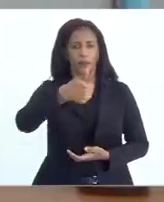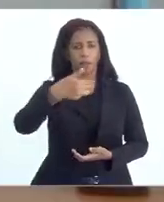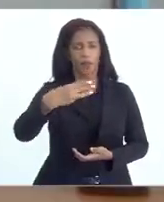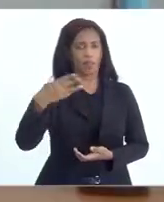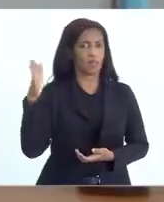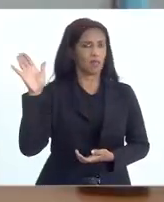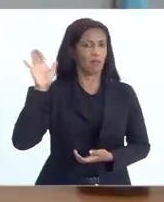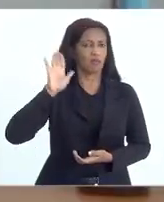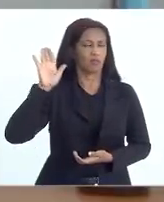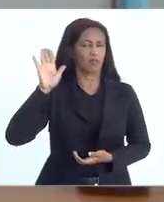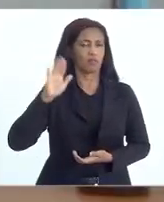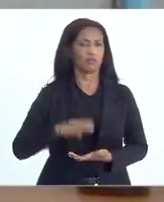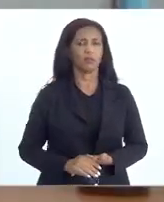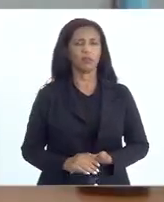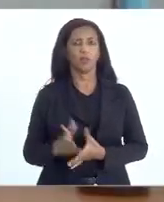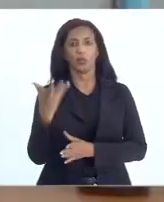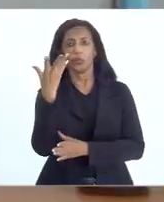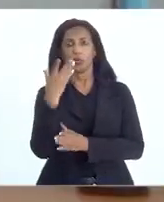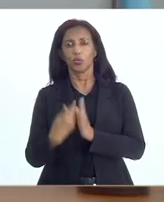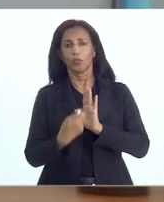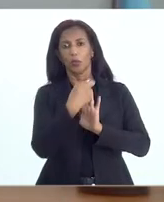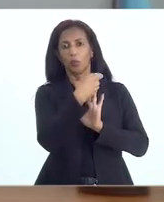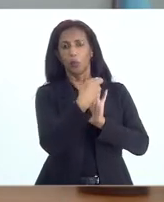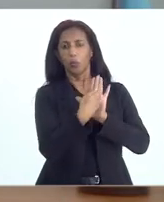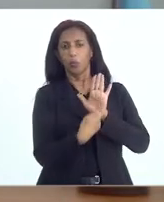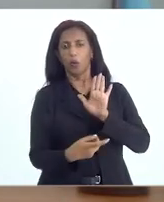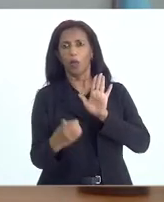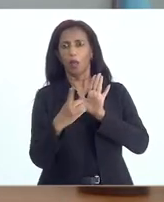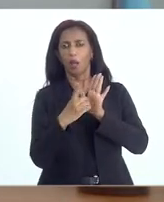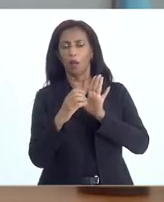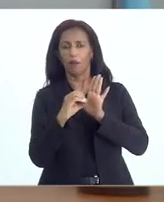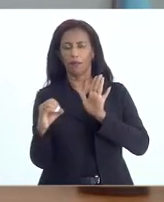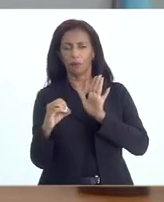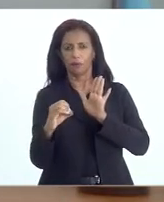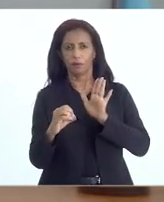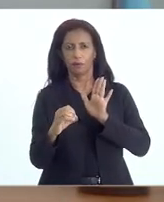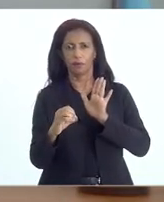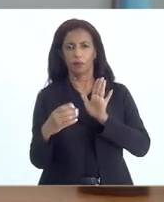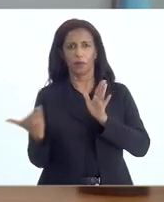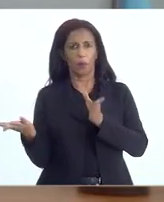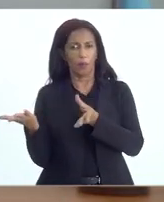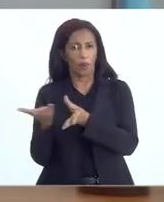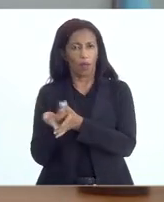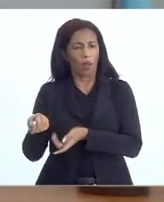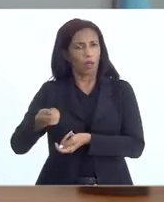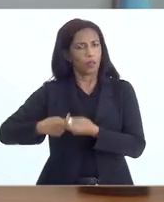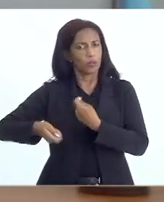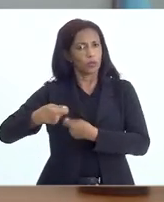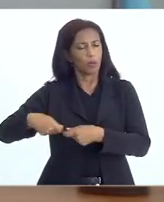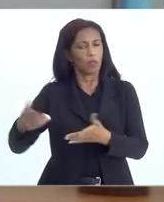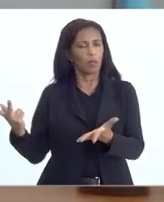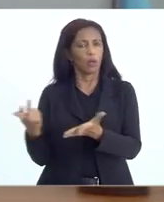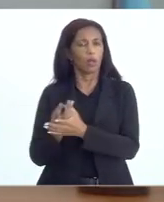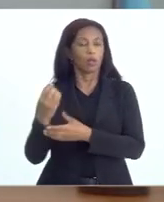13 candidatos na verdade que subiram da lista do o oficial entanto processo administrativo que corre no corpo de bombeiros